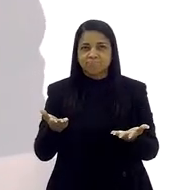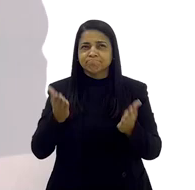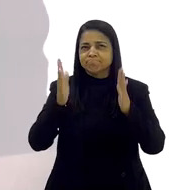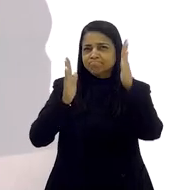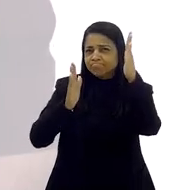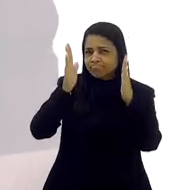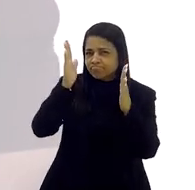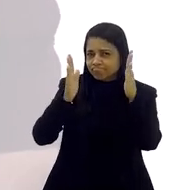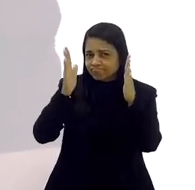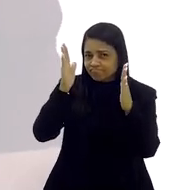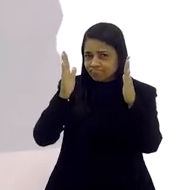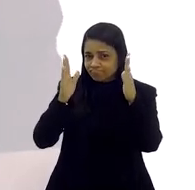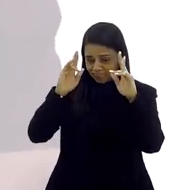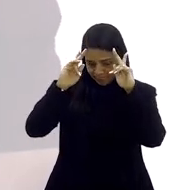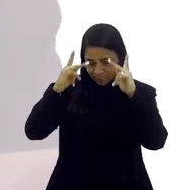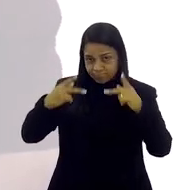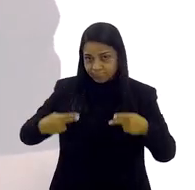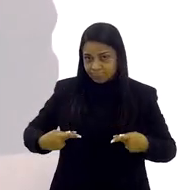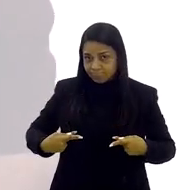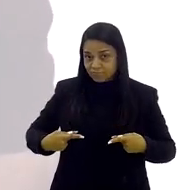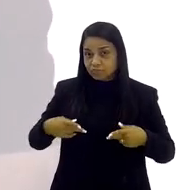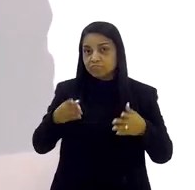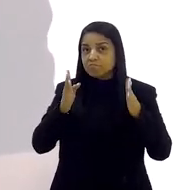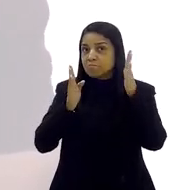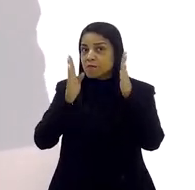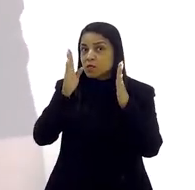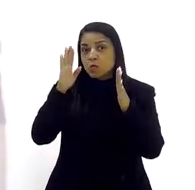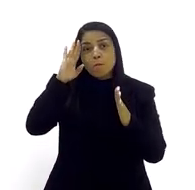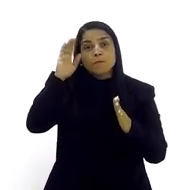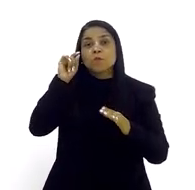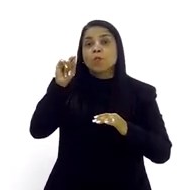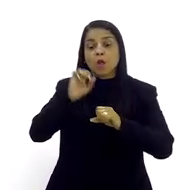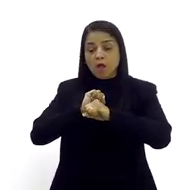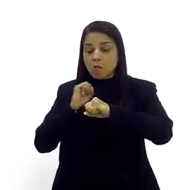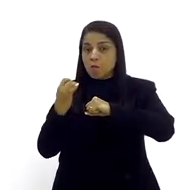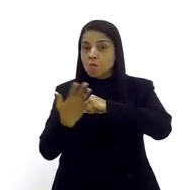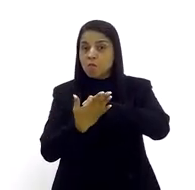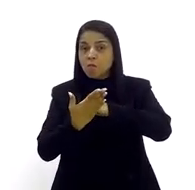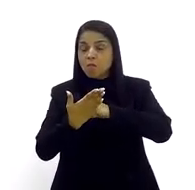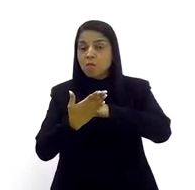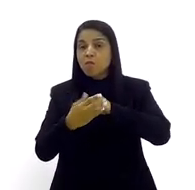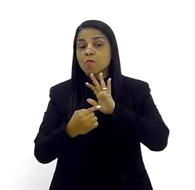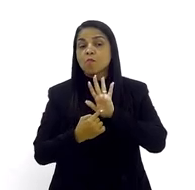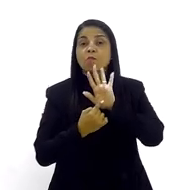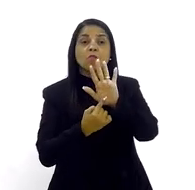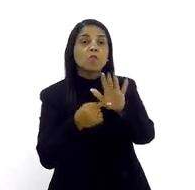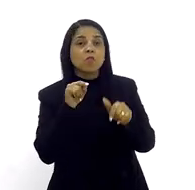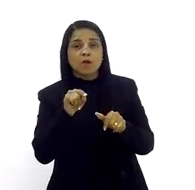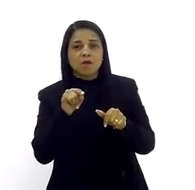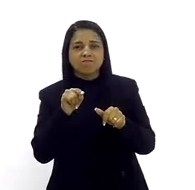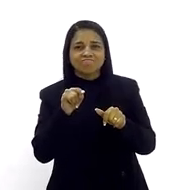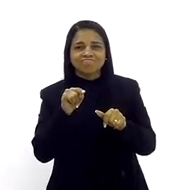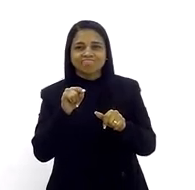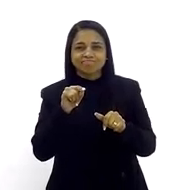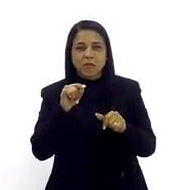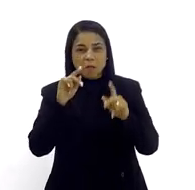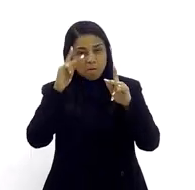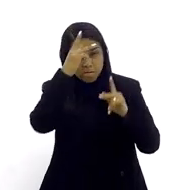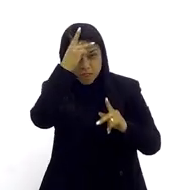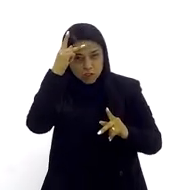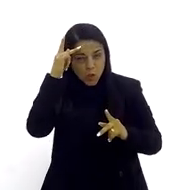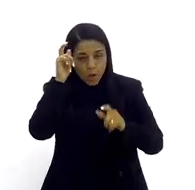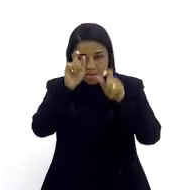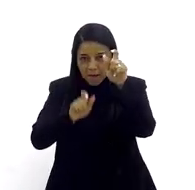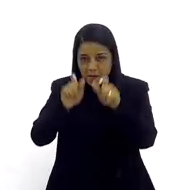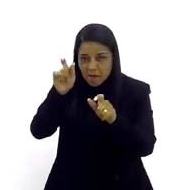por um momento da humanidade que foi a pandemia que nos provou que nós somos o ser mais fraco